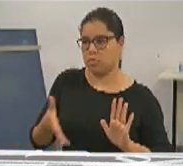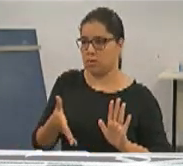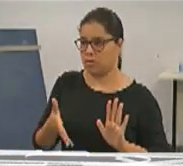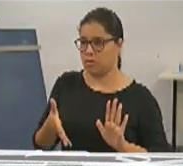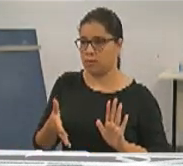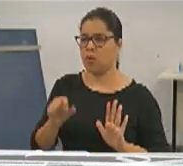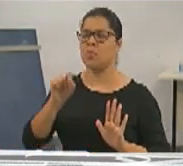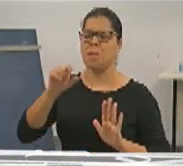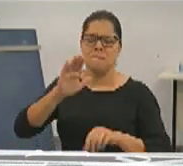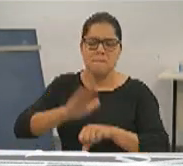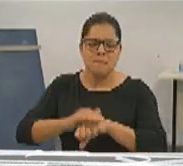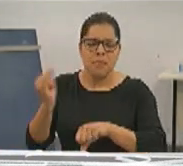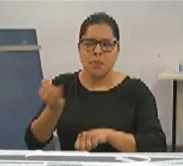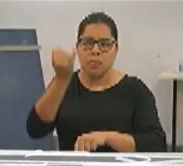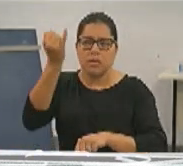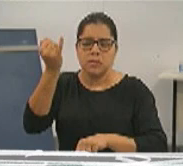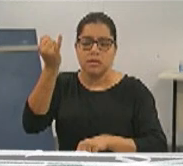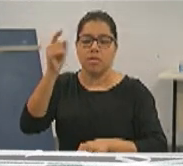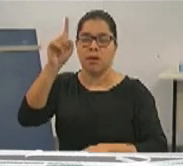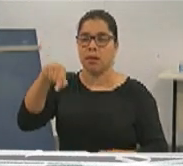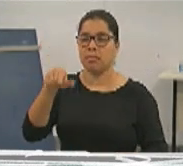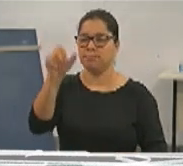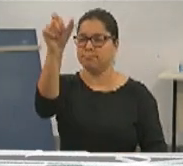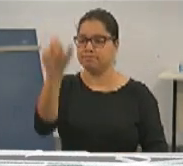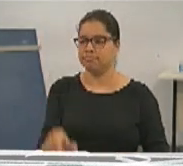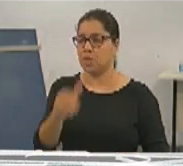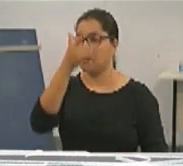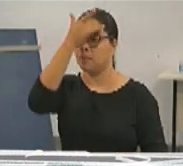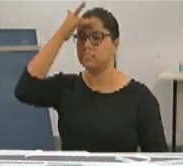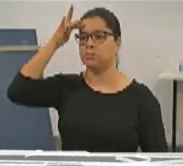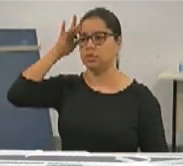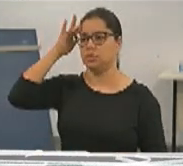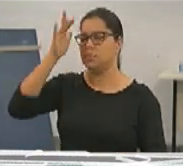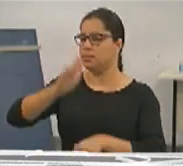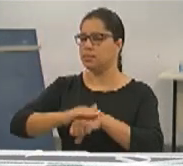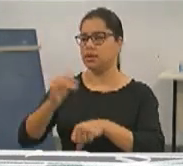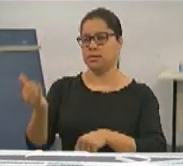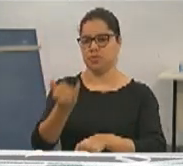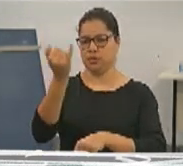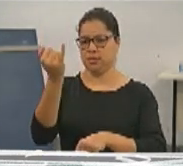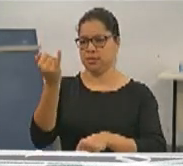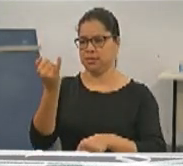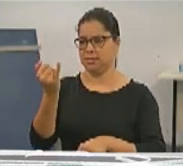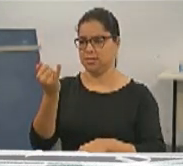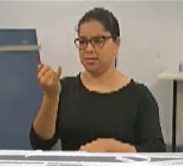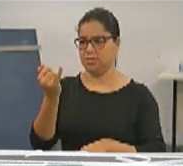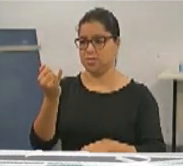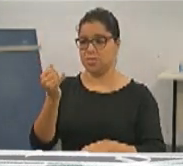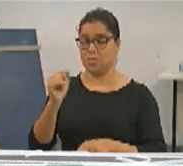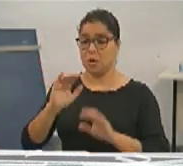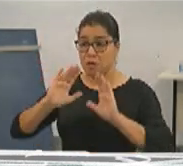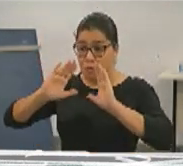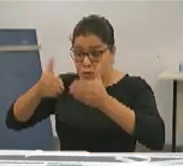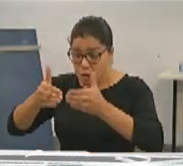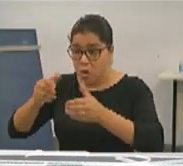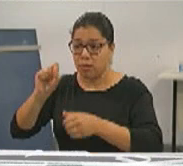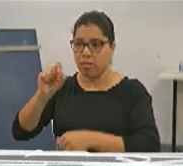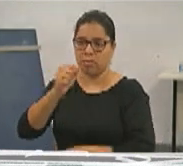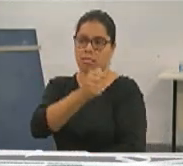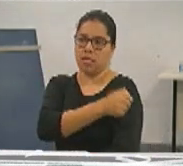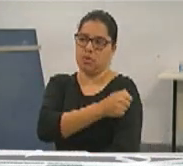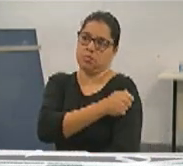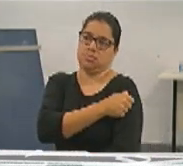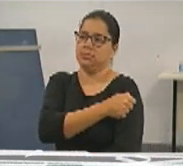pessoas, sobretudo o aluno. A universidade existe em função do estudante. O hospital universitário existe em